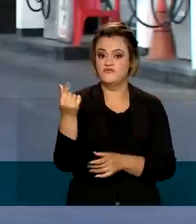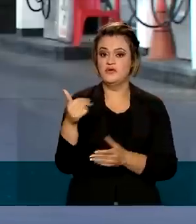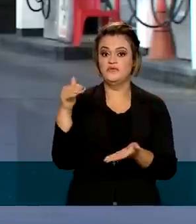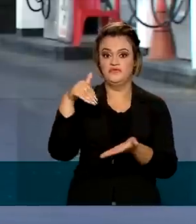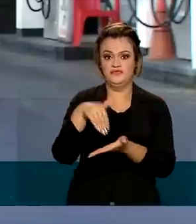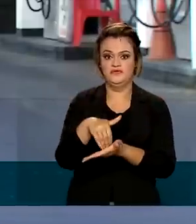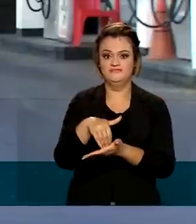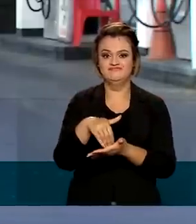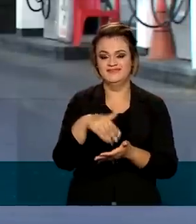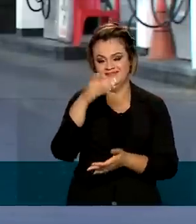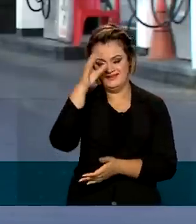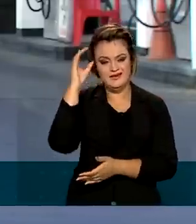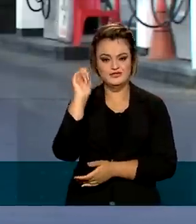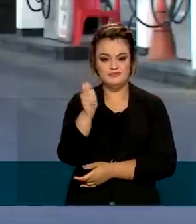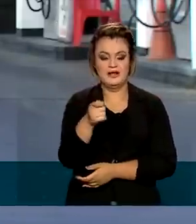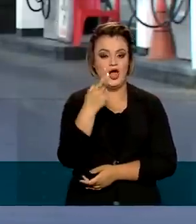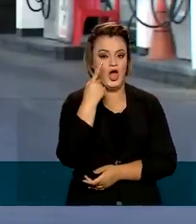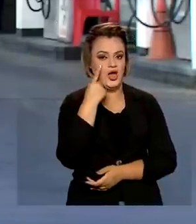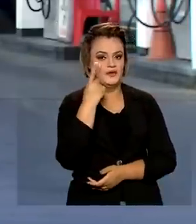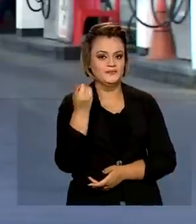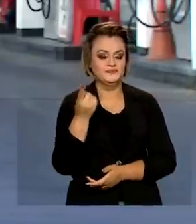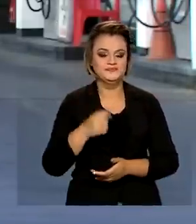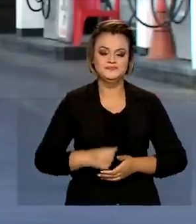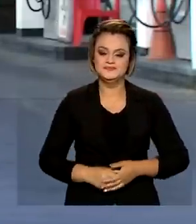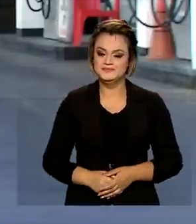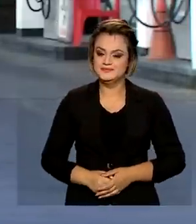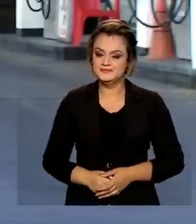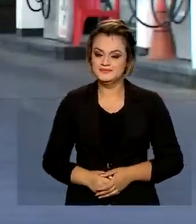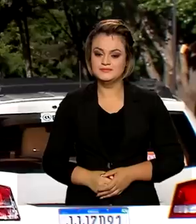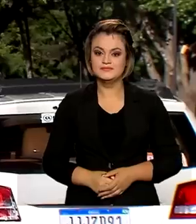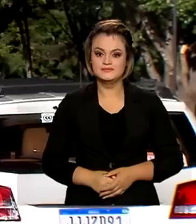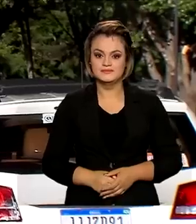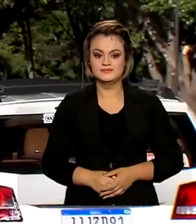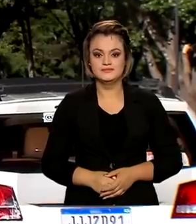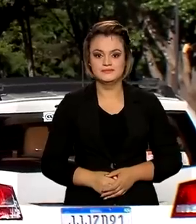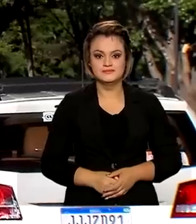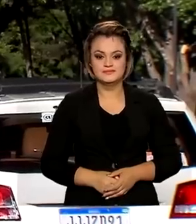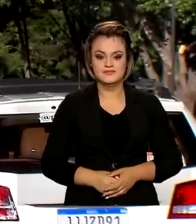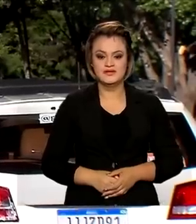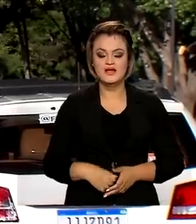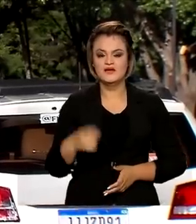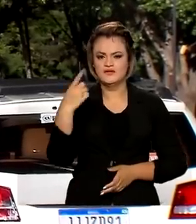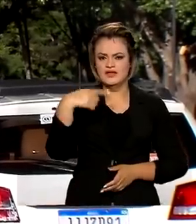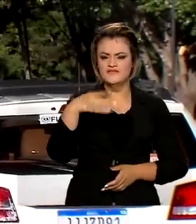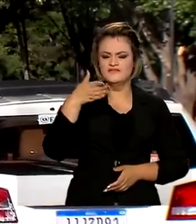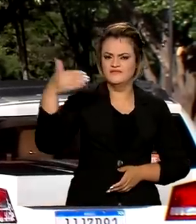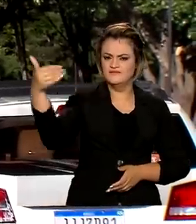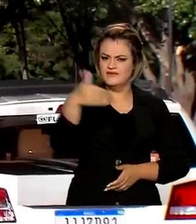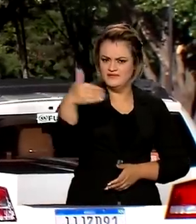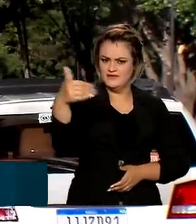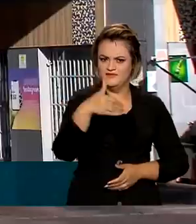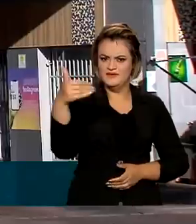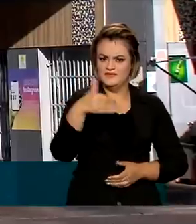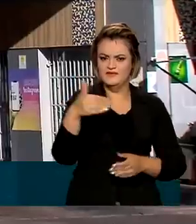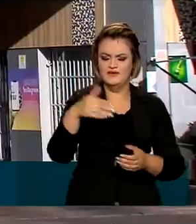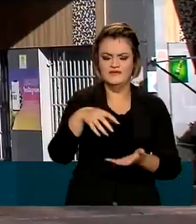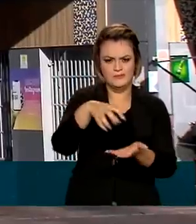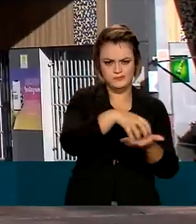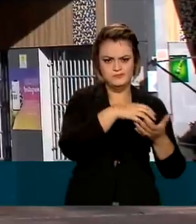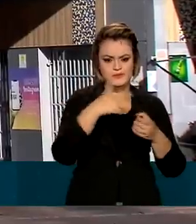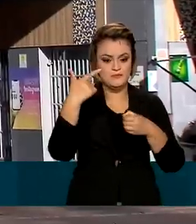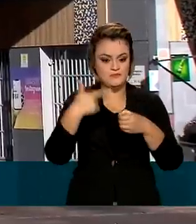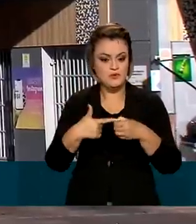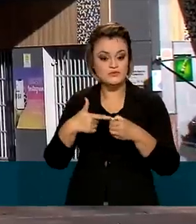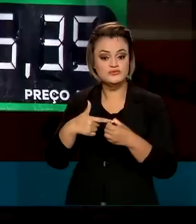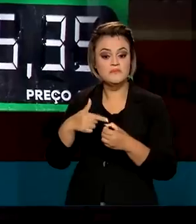final pago pelos consumidores. Vamos conferir na reportagem. Quem costuma passar com frequência pelos postos